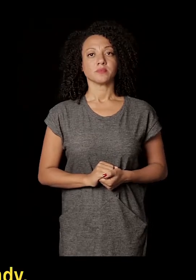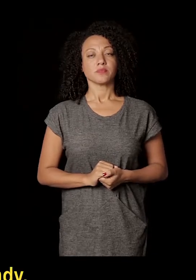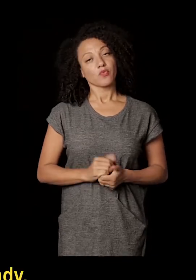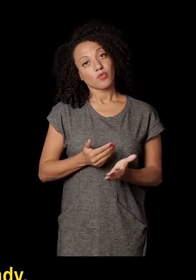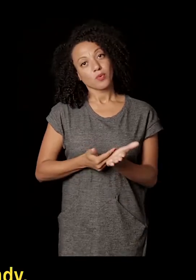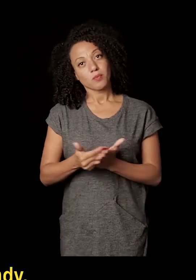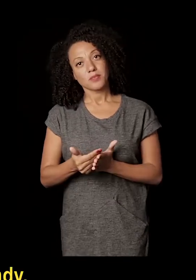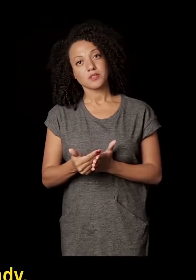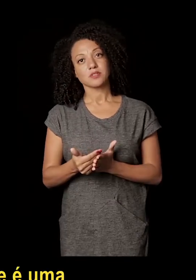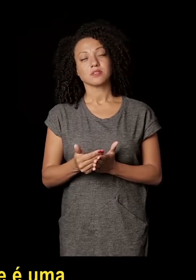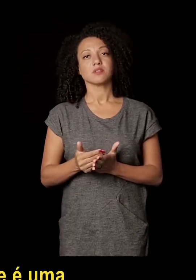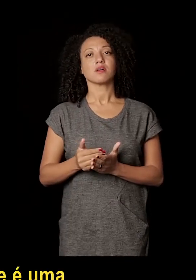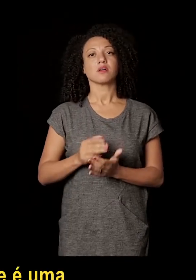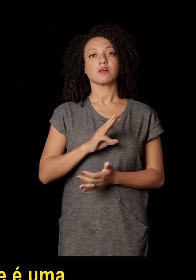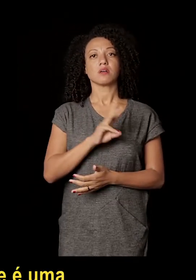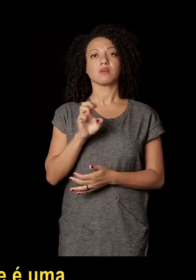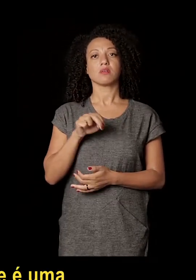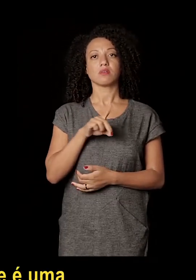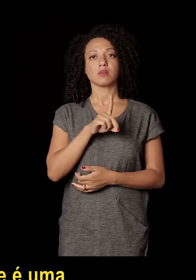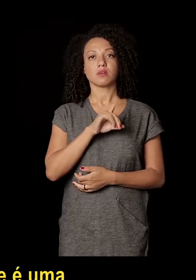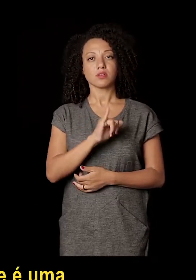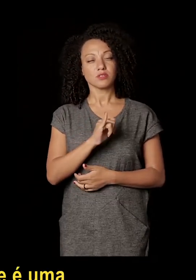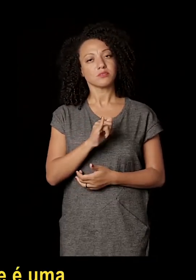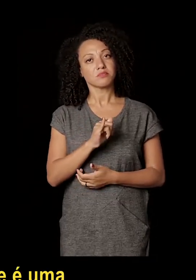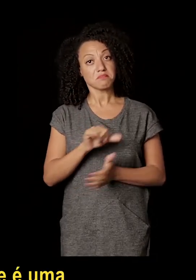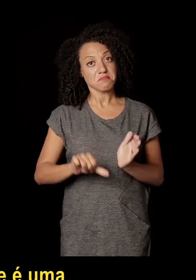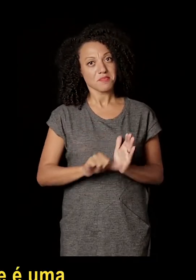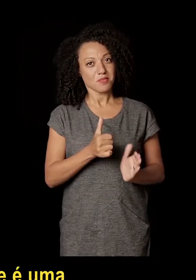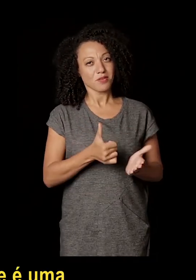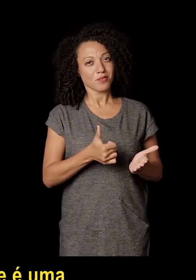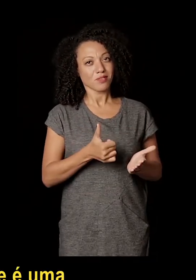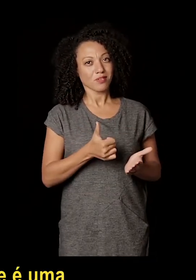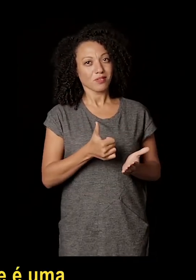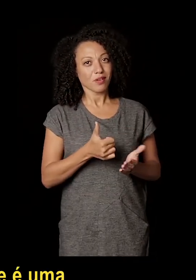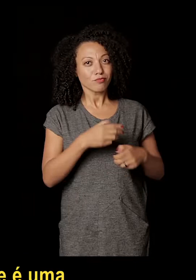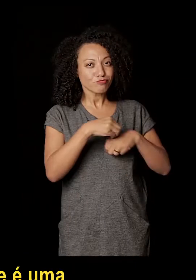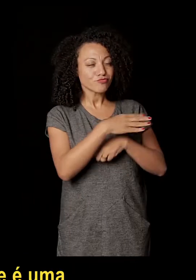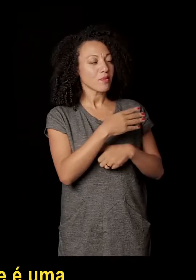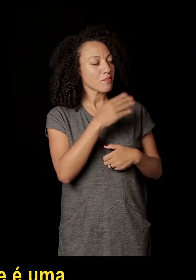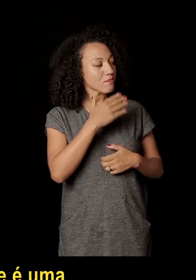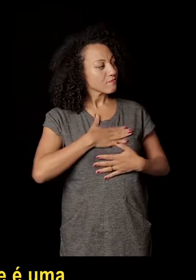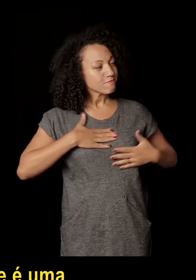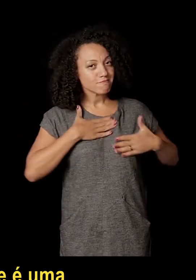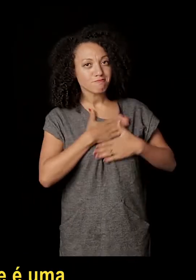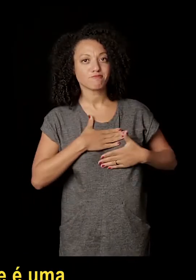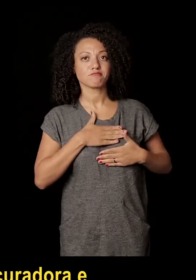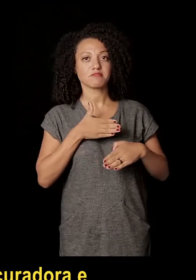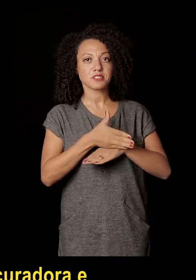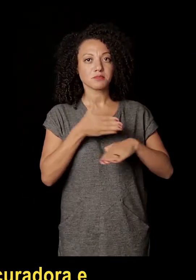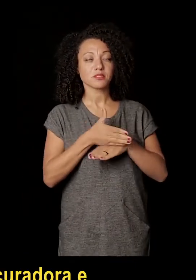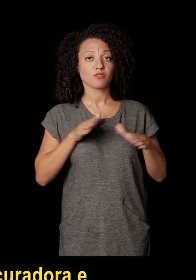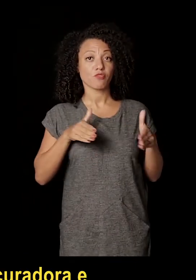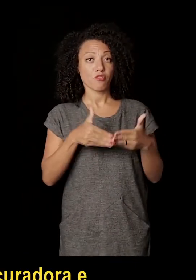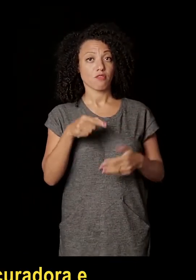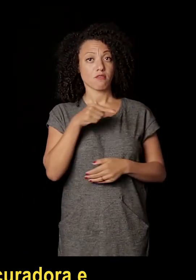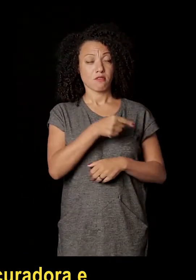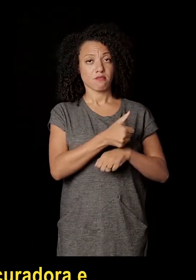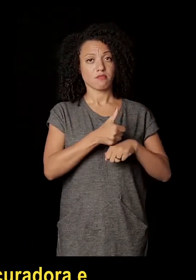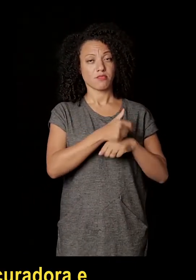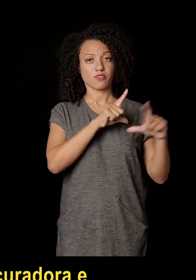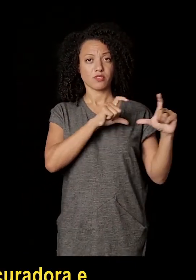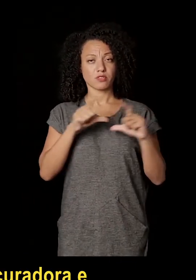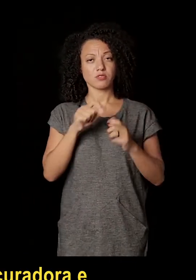Eu vou começar pela Wendy. Eu queria dizer para a Wendy que é uma honra a presença da Wendy no fórum. A Wendy é fotógrafa,